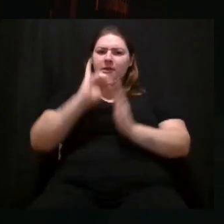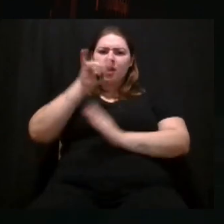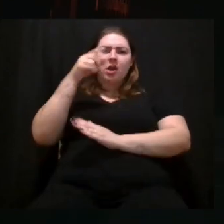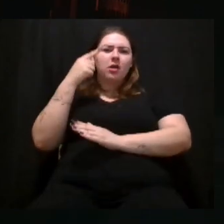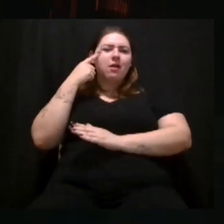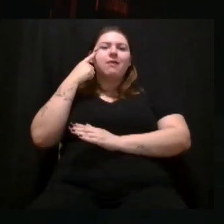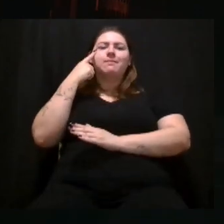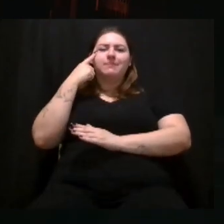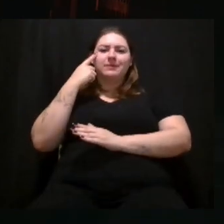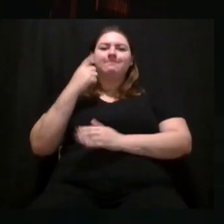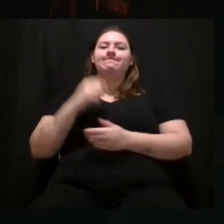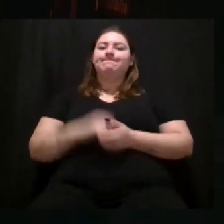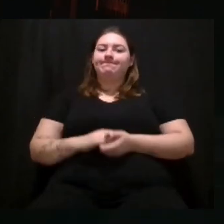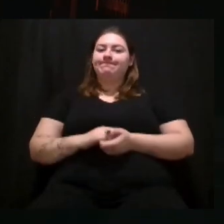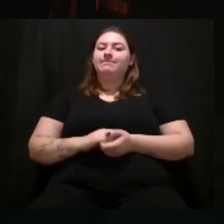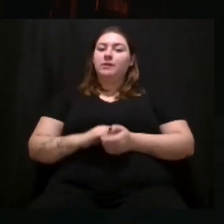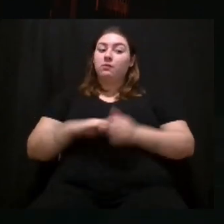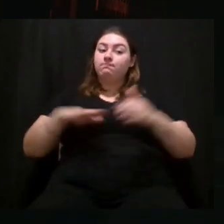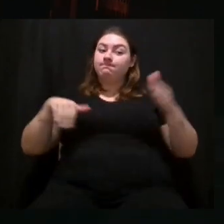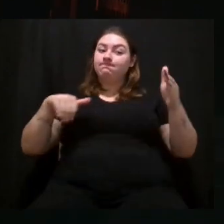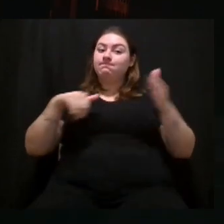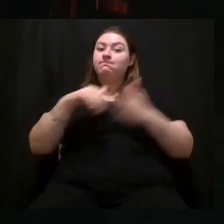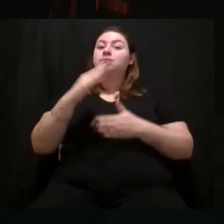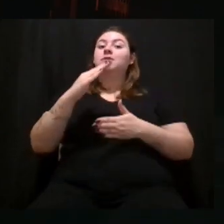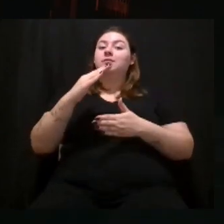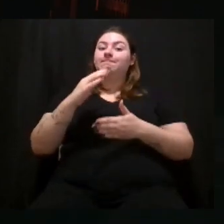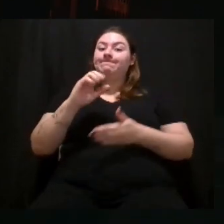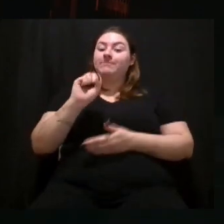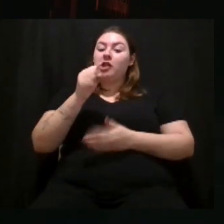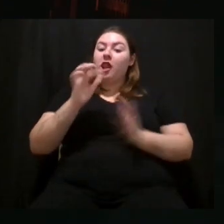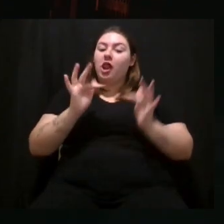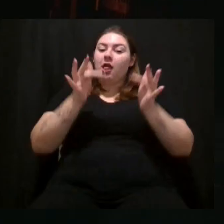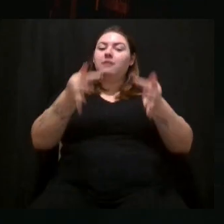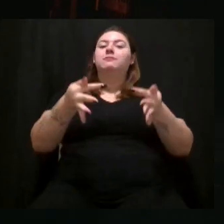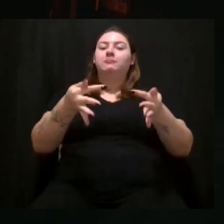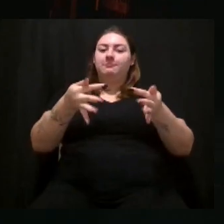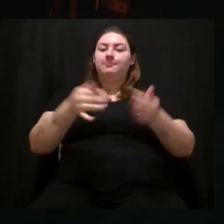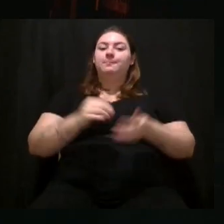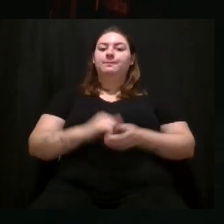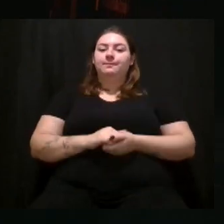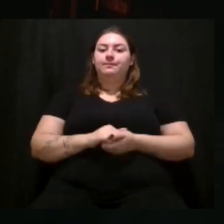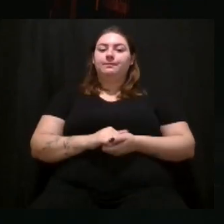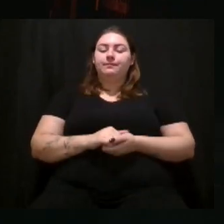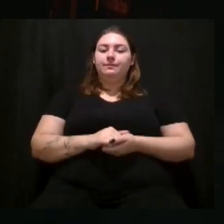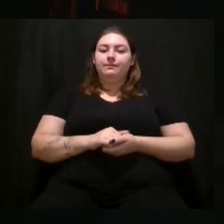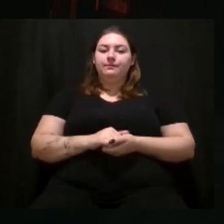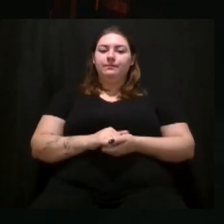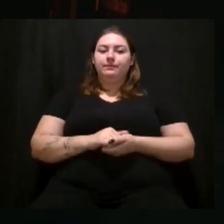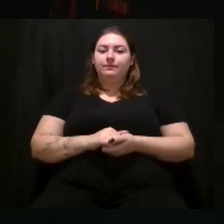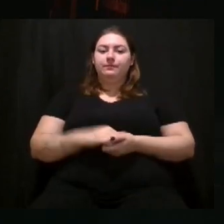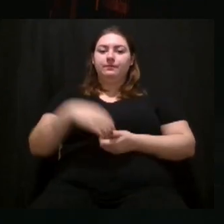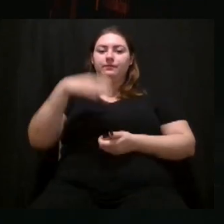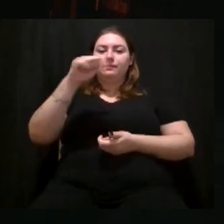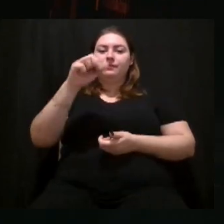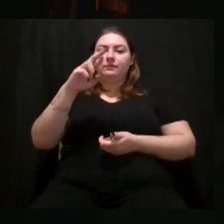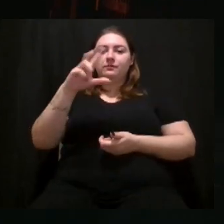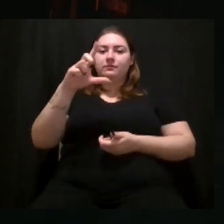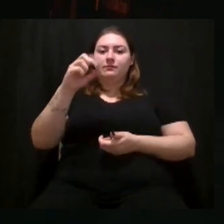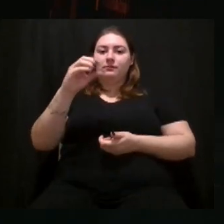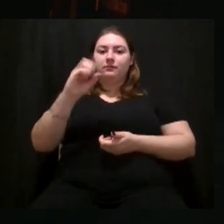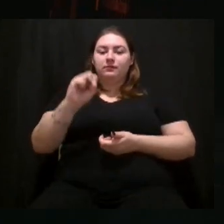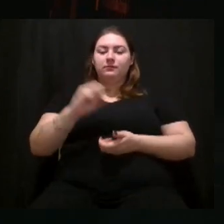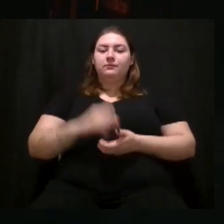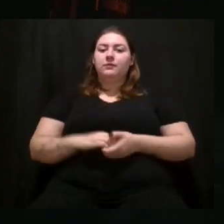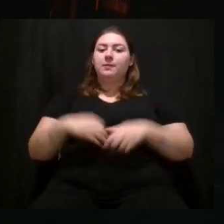uma vaga direta para as oitavas de final da Copa do Mundo. E o técnico Carlo Ancelotti deve manter a base do time